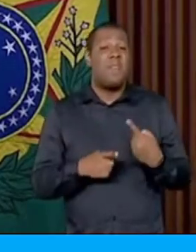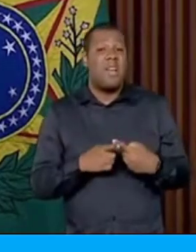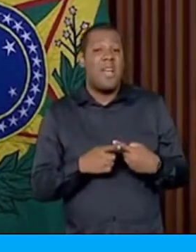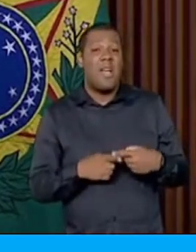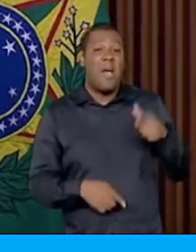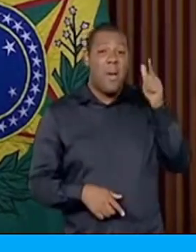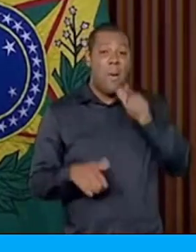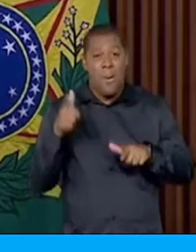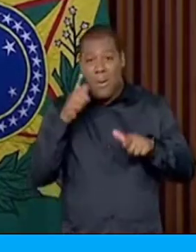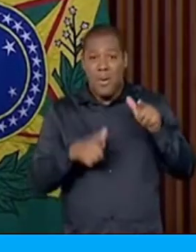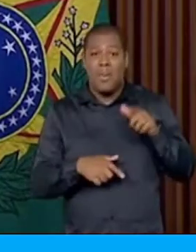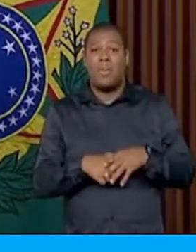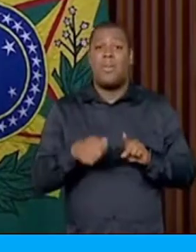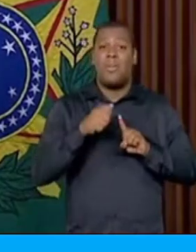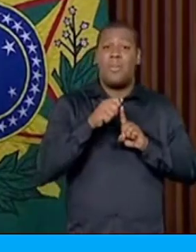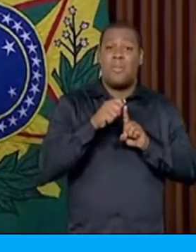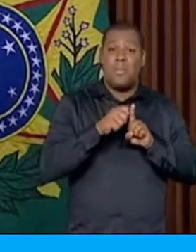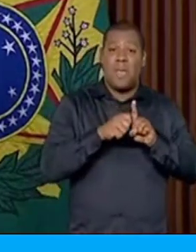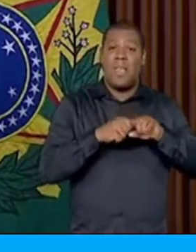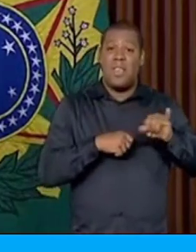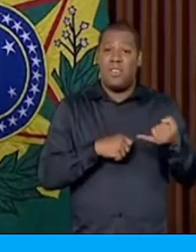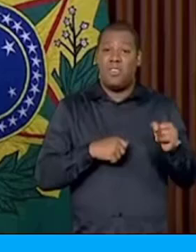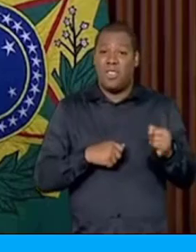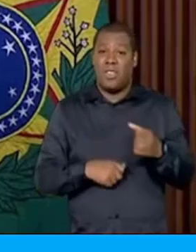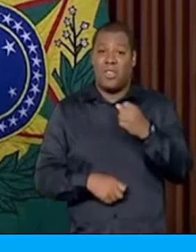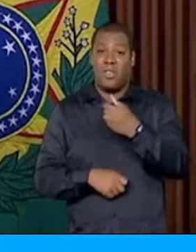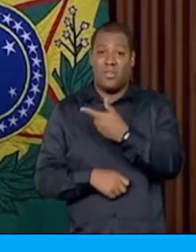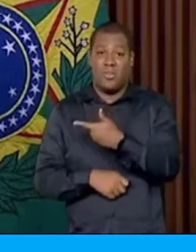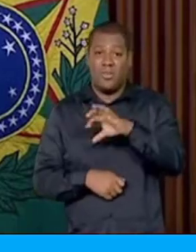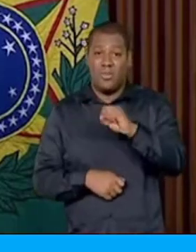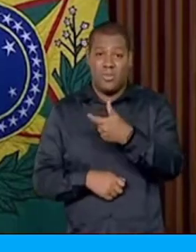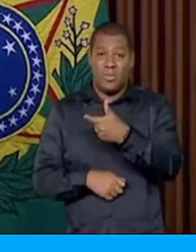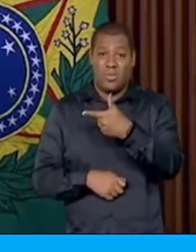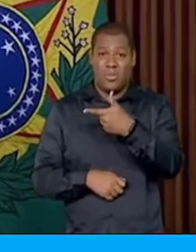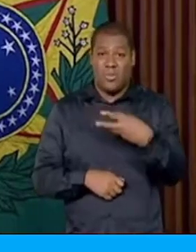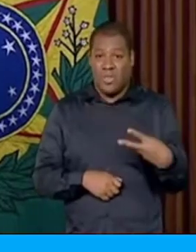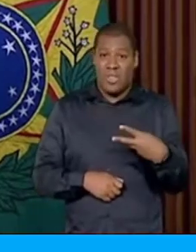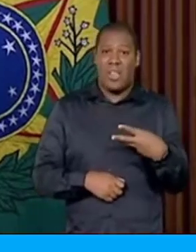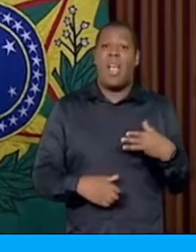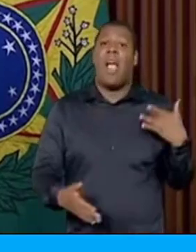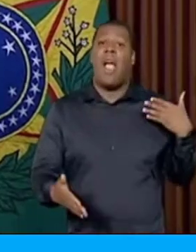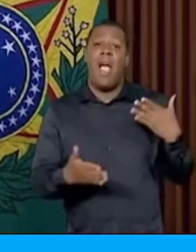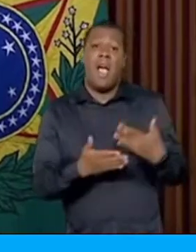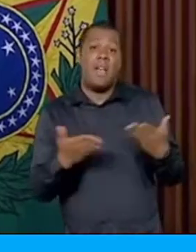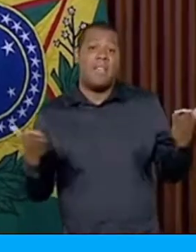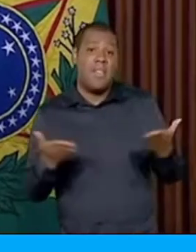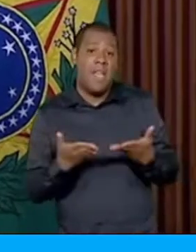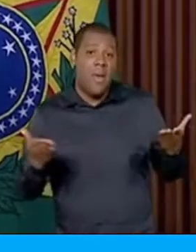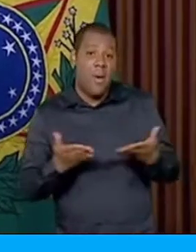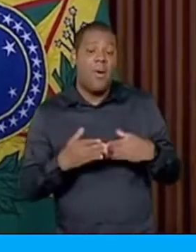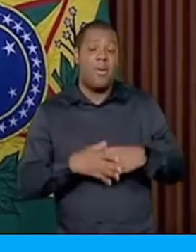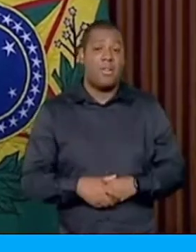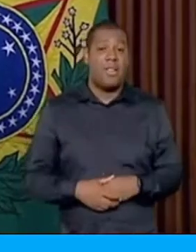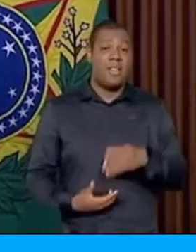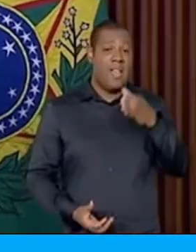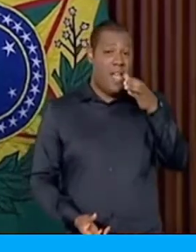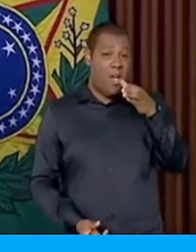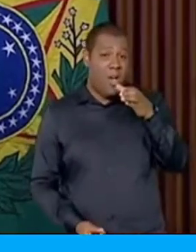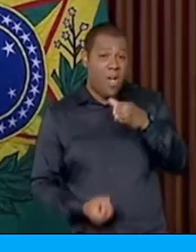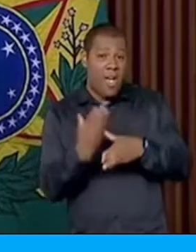13 meses abrir 98 novos mercados para produtos agrícolas